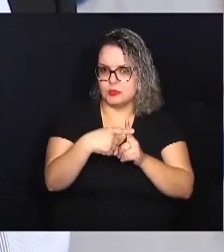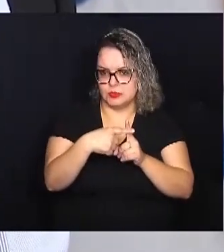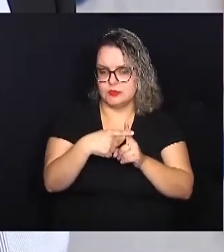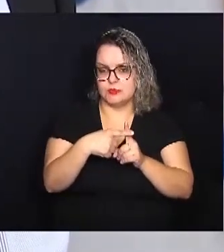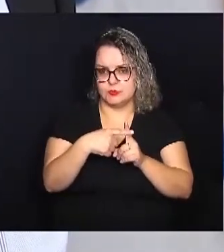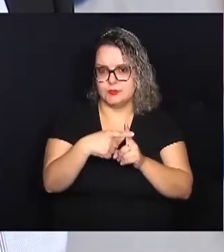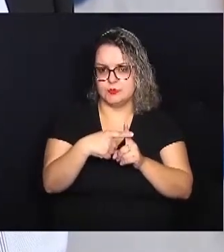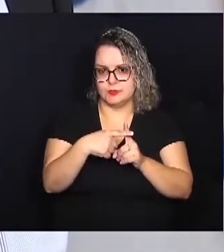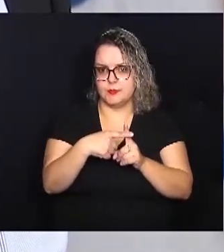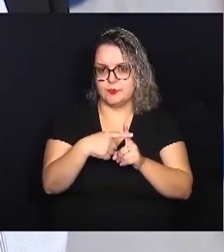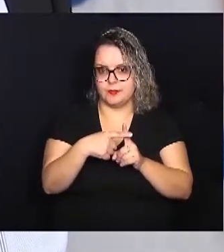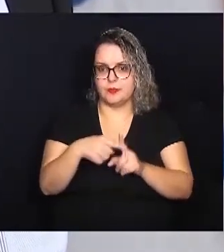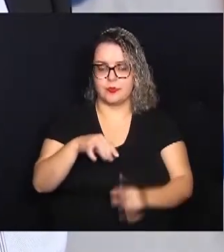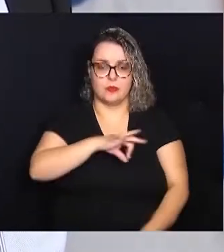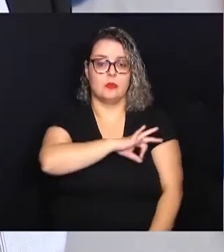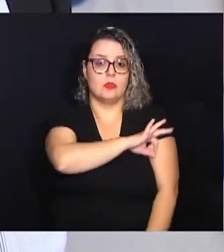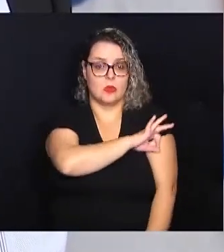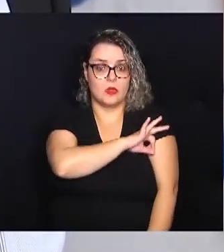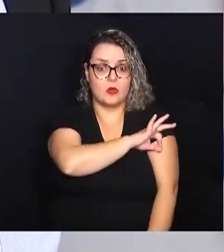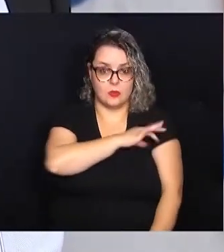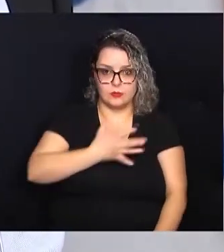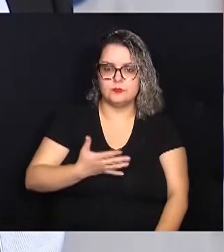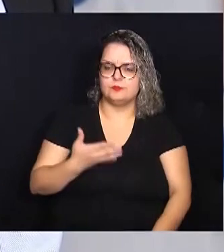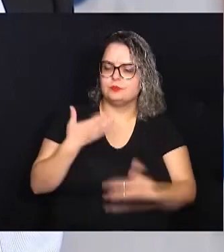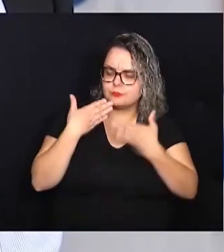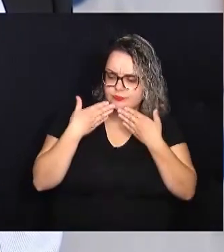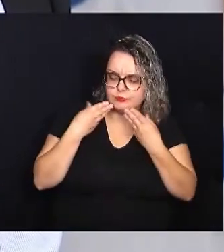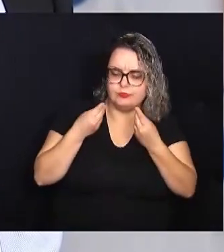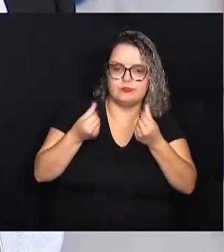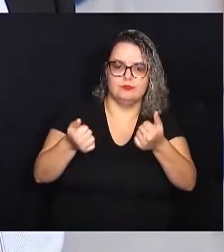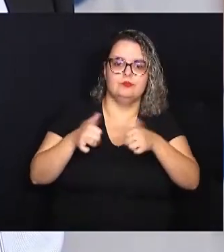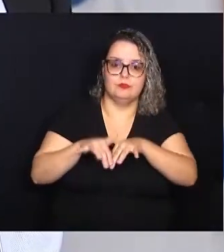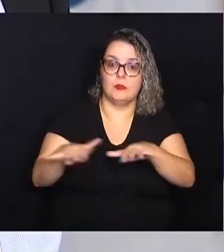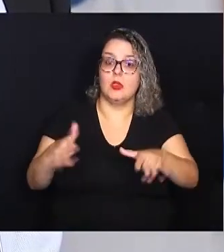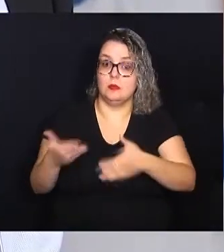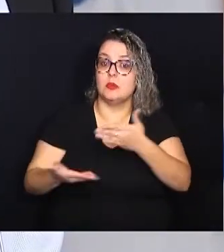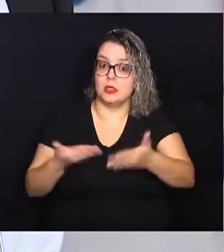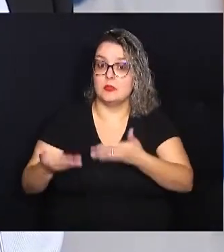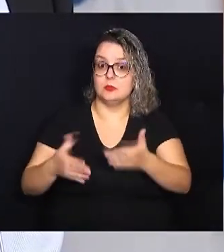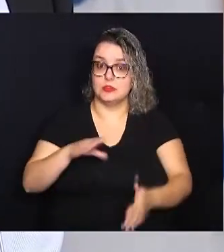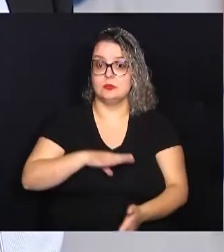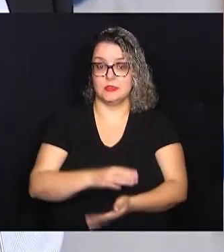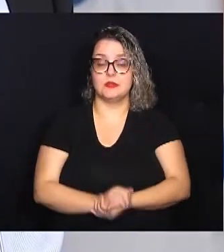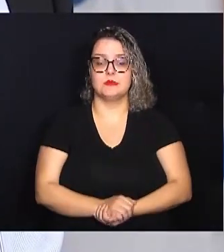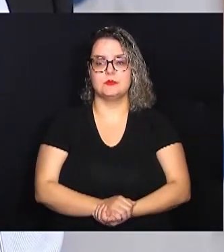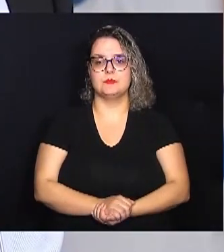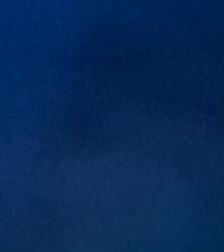para a prefeitura, para aprimorar e ampliar os serviços municipais.